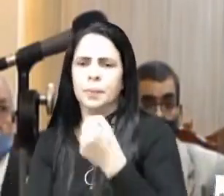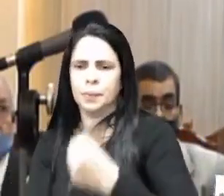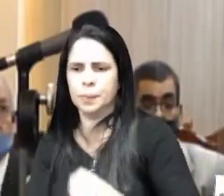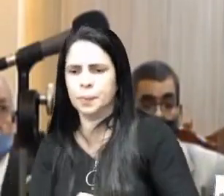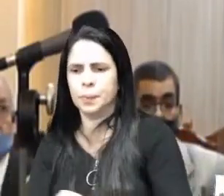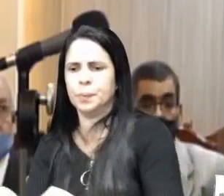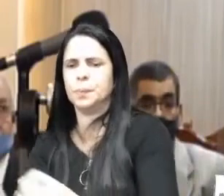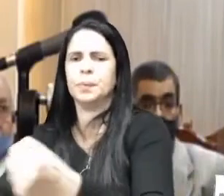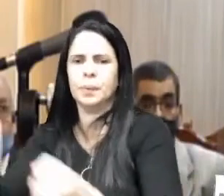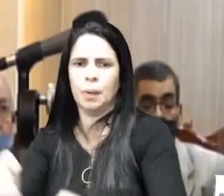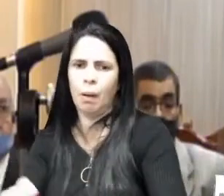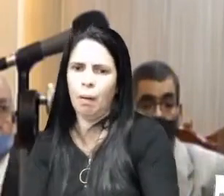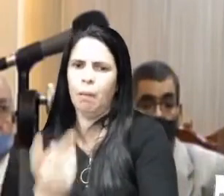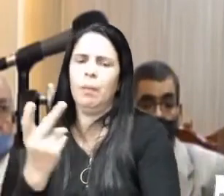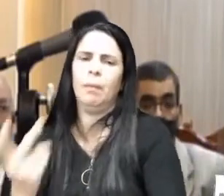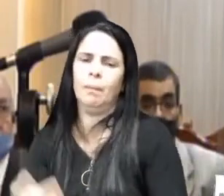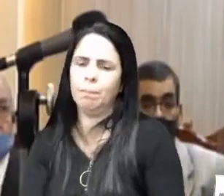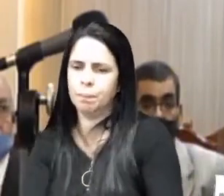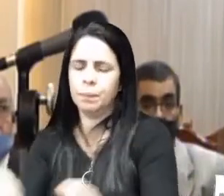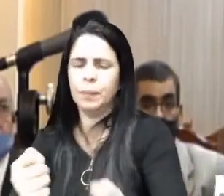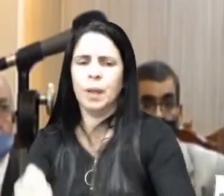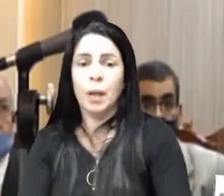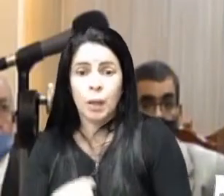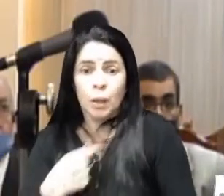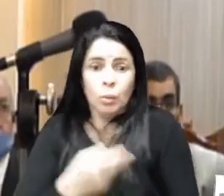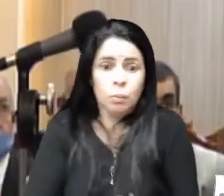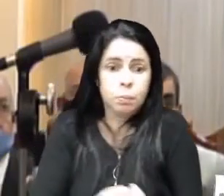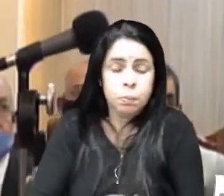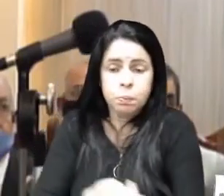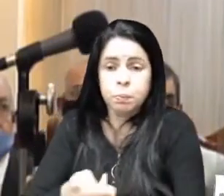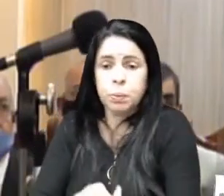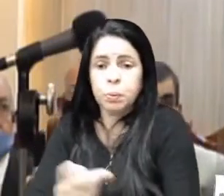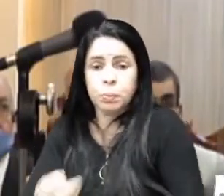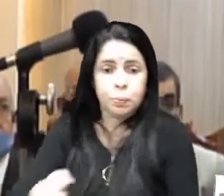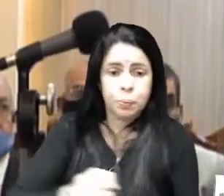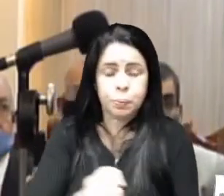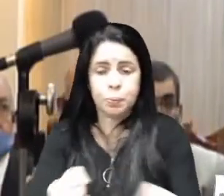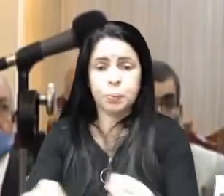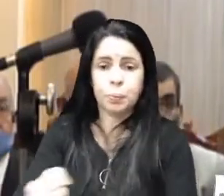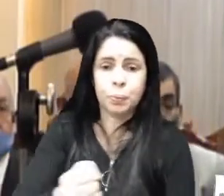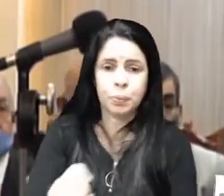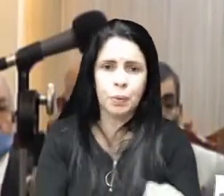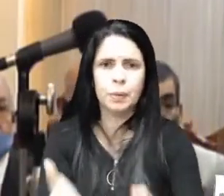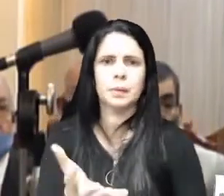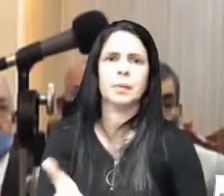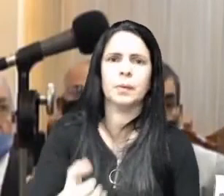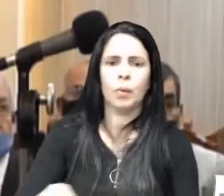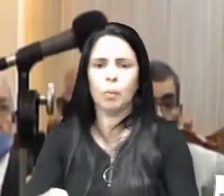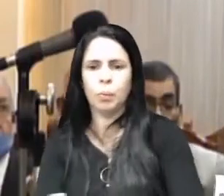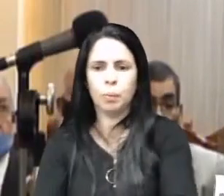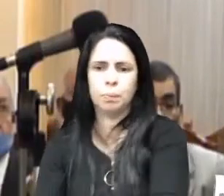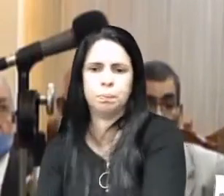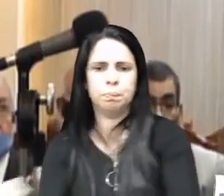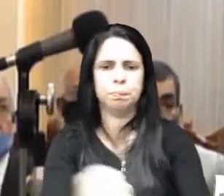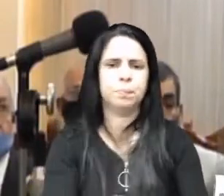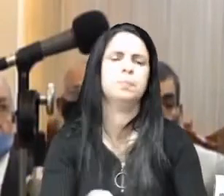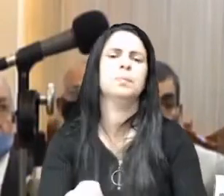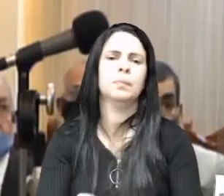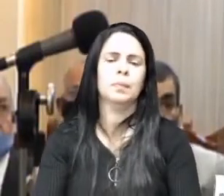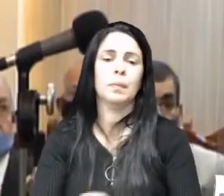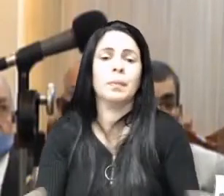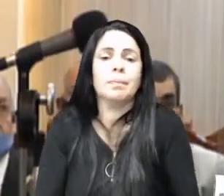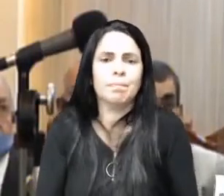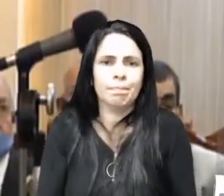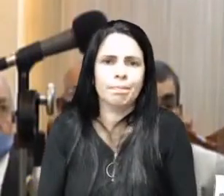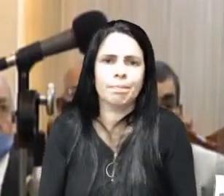atravessando a faixa, e eu procurava a coordenação para trazê-lo de volta, e